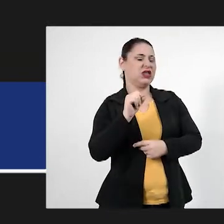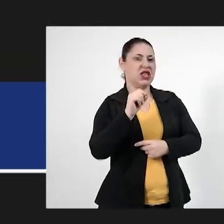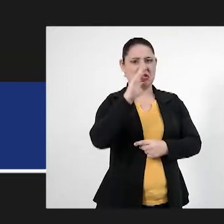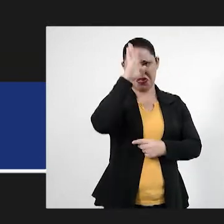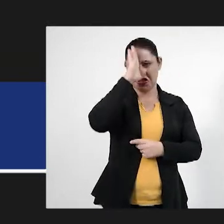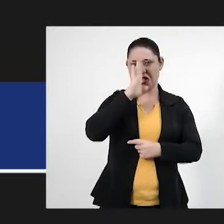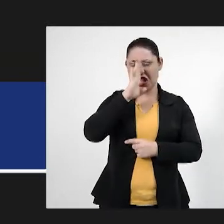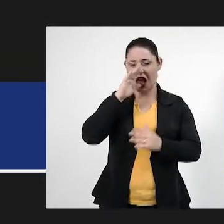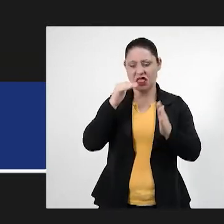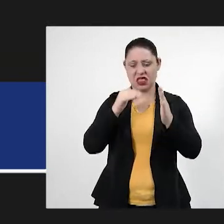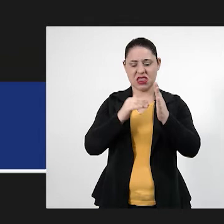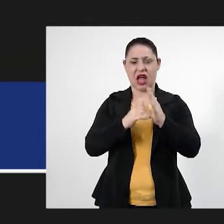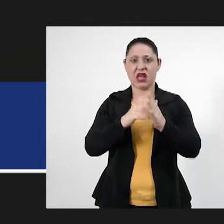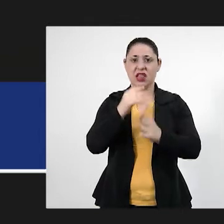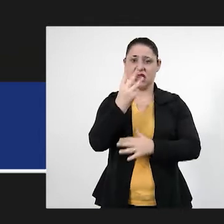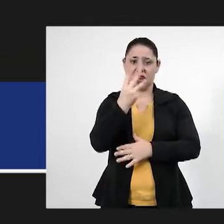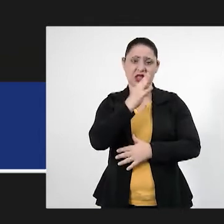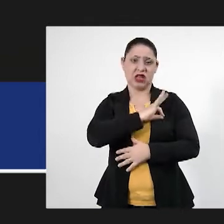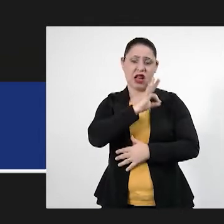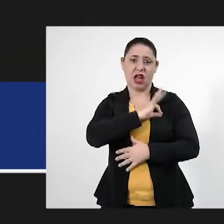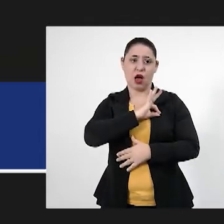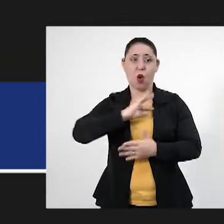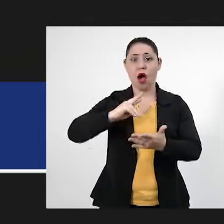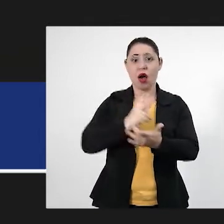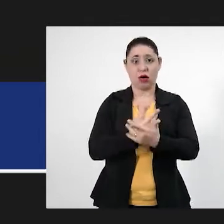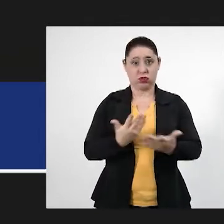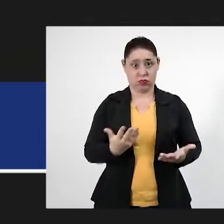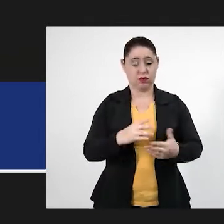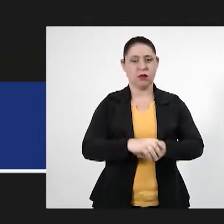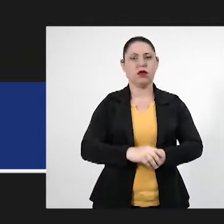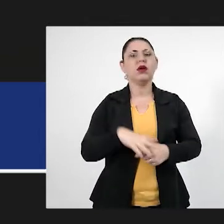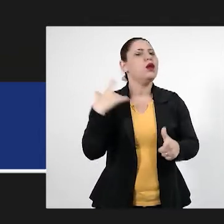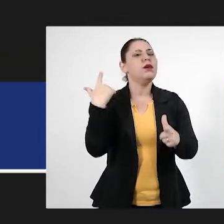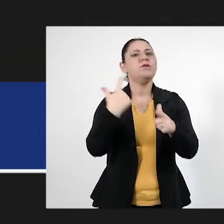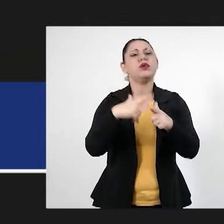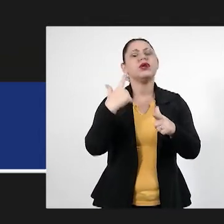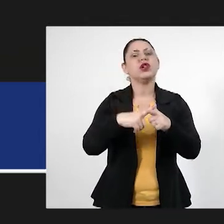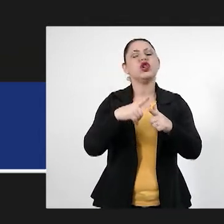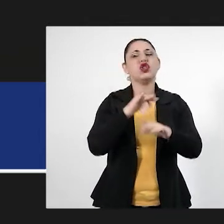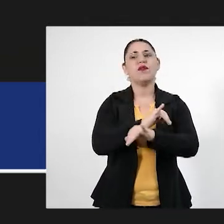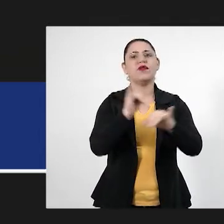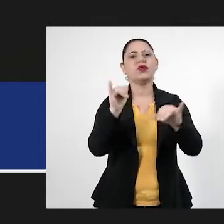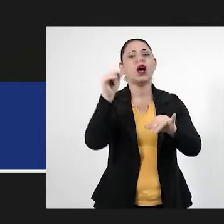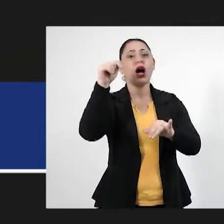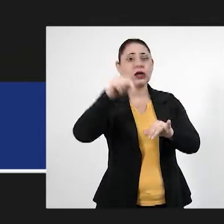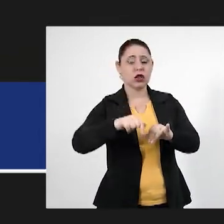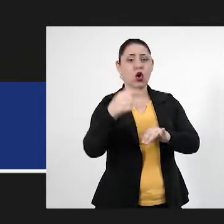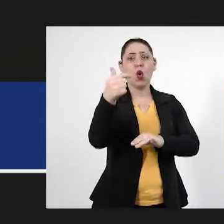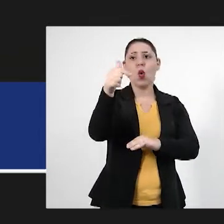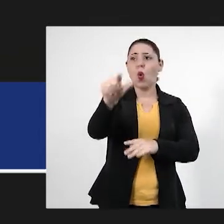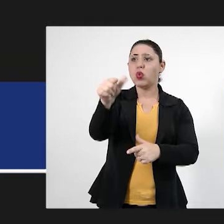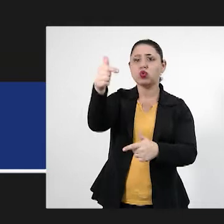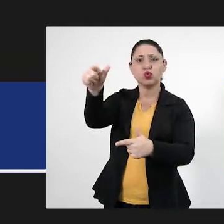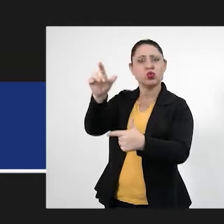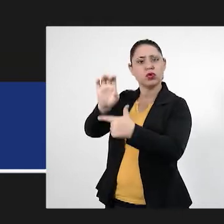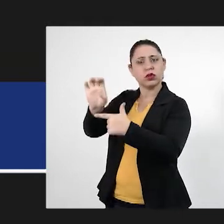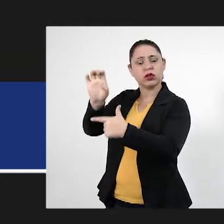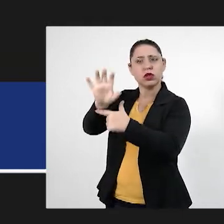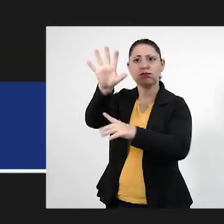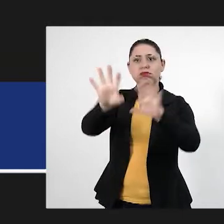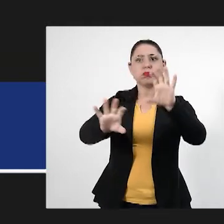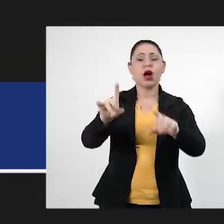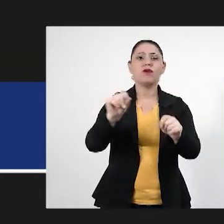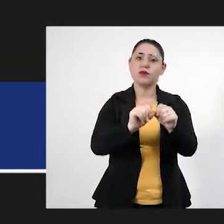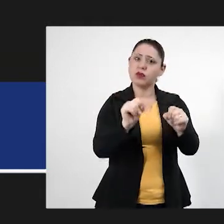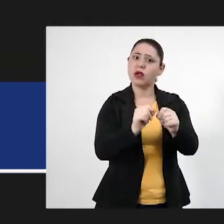falácia dizer que isentar até 3 salários mínimos é inconstitucional. Por quê? Já foi dito